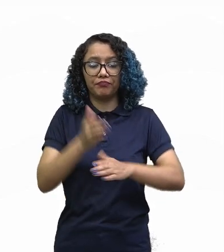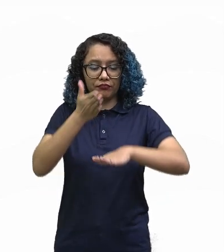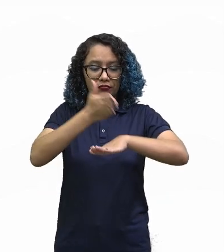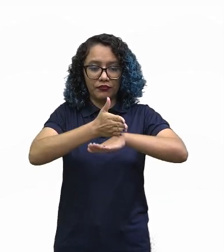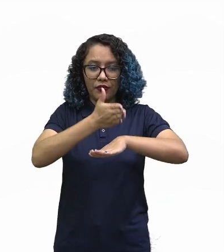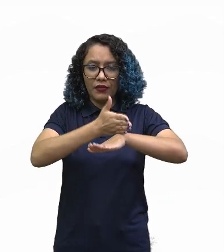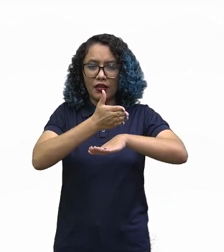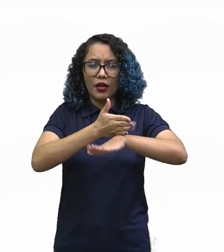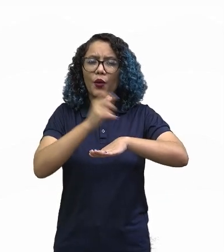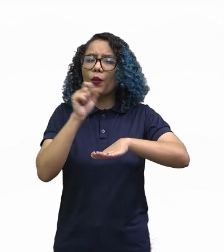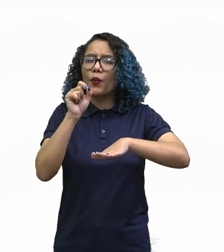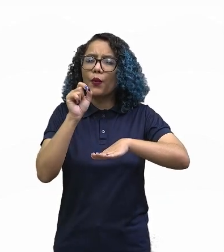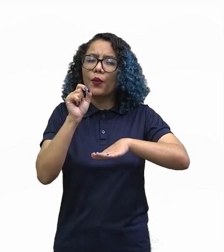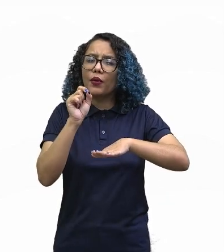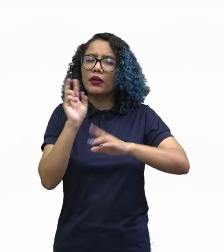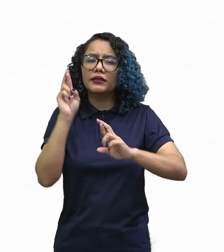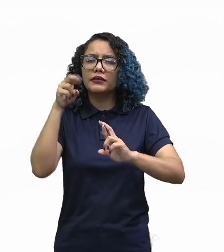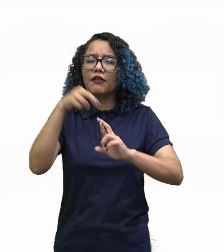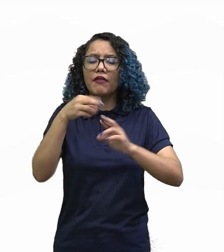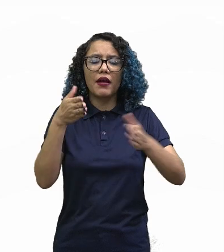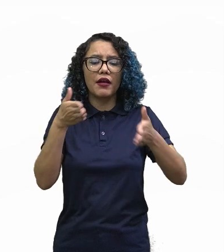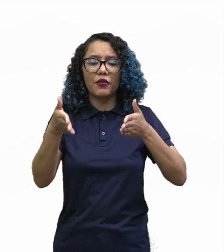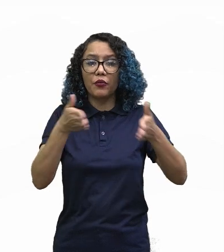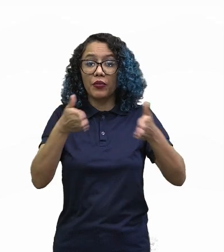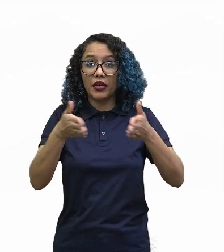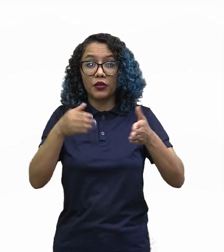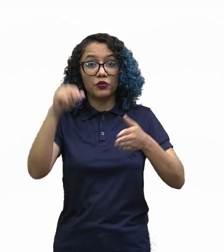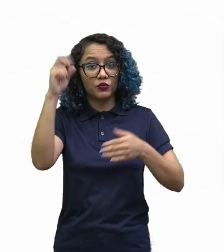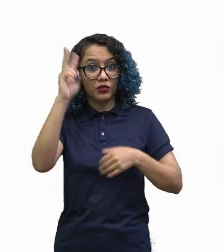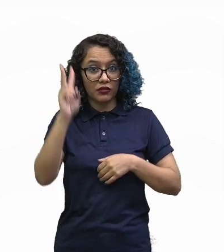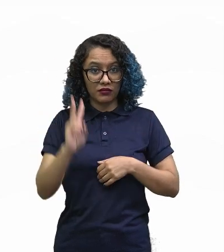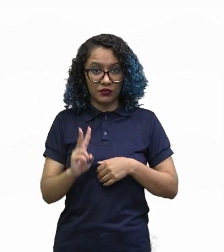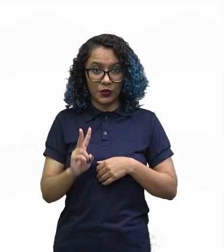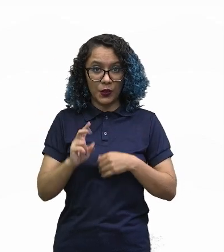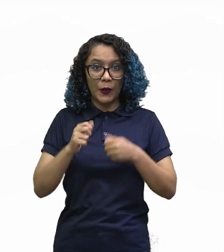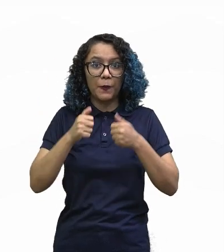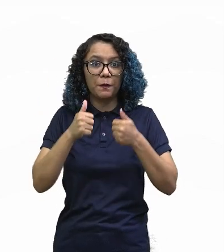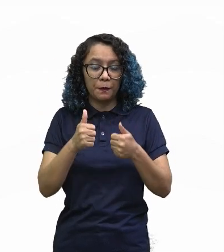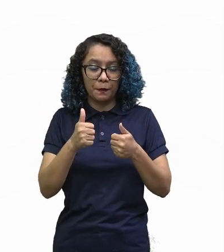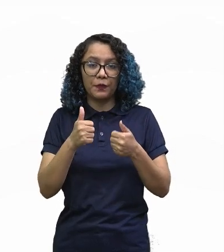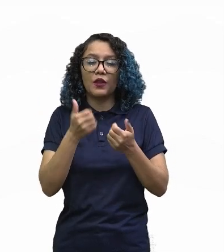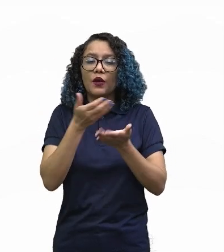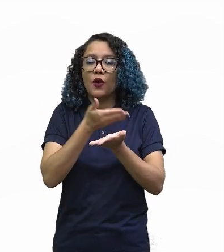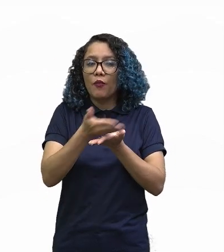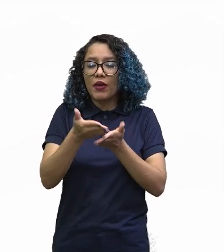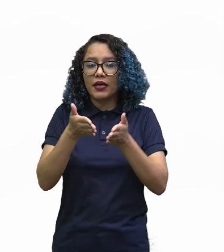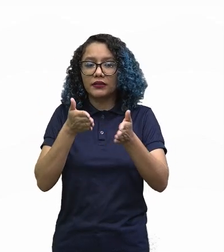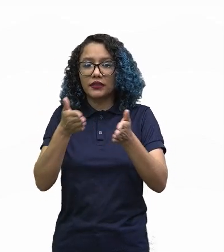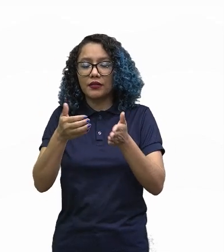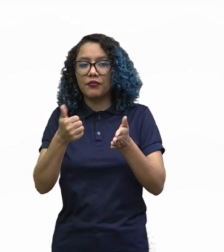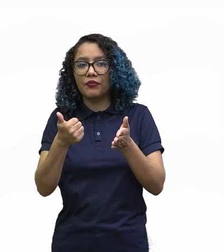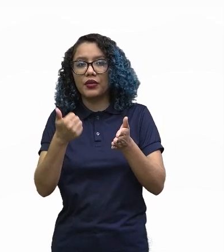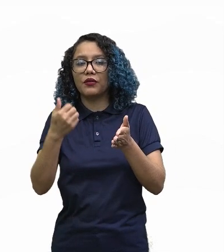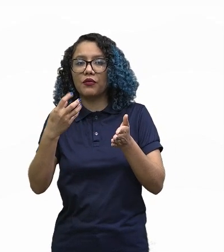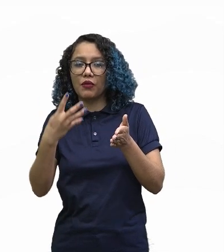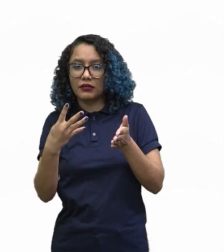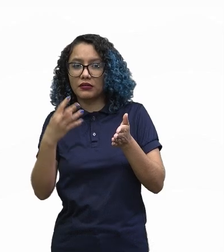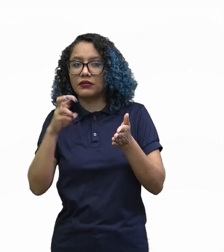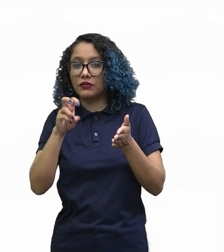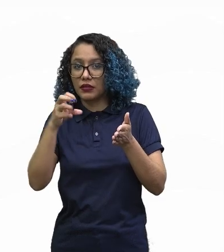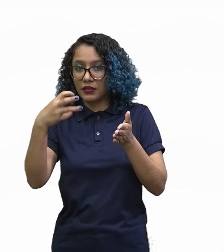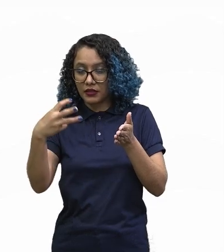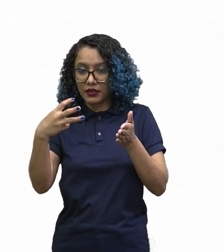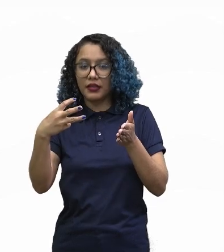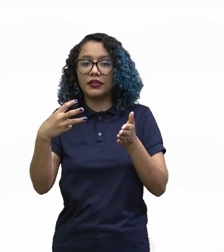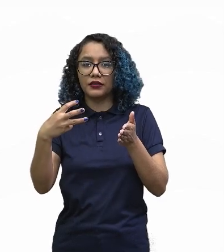modernidade aqui, nós estamos falando de um período histórico, certo? Que ele inicia ali em 1453